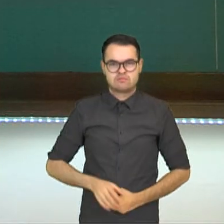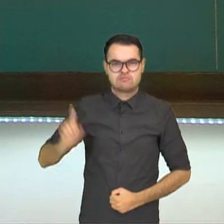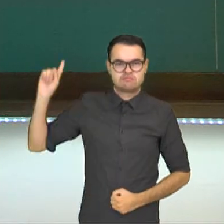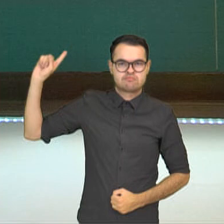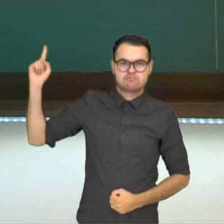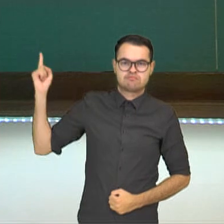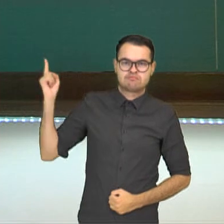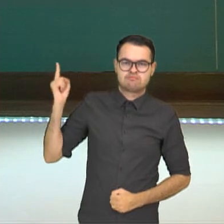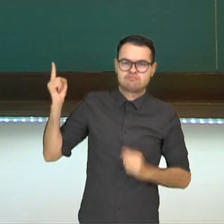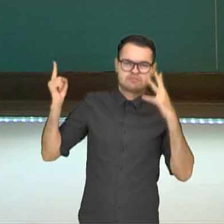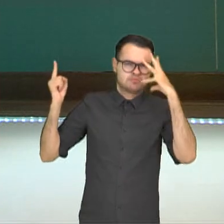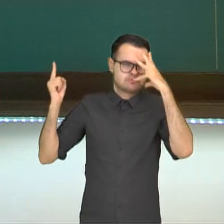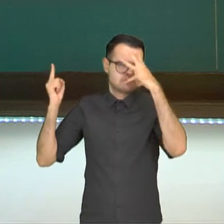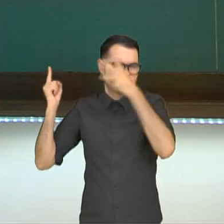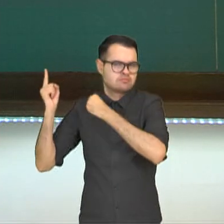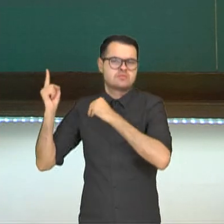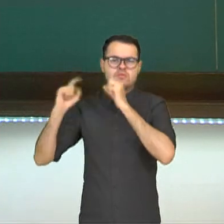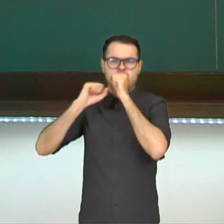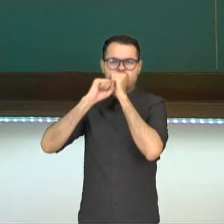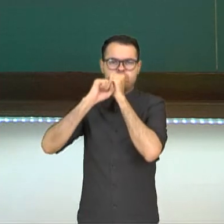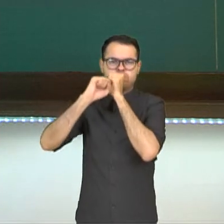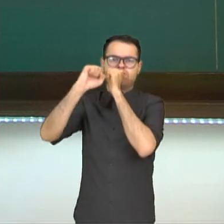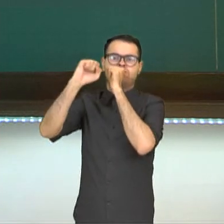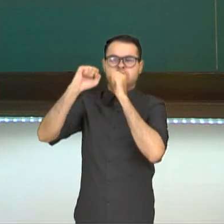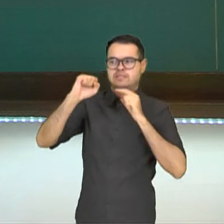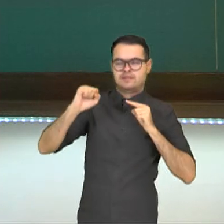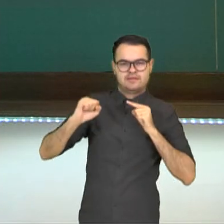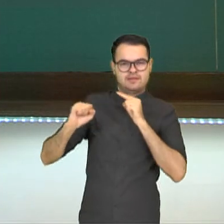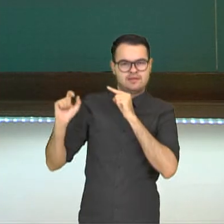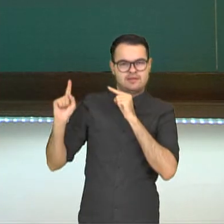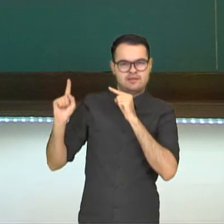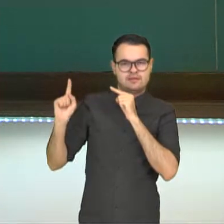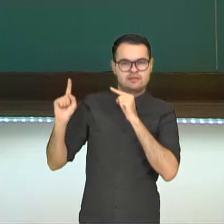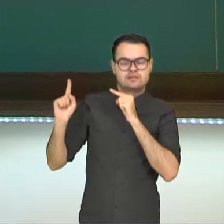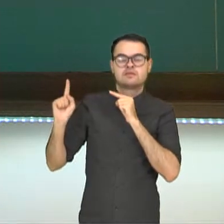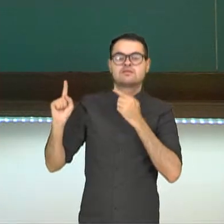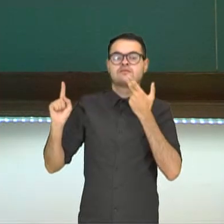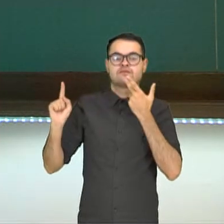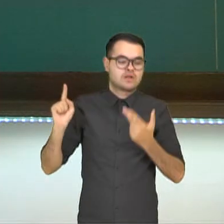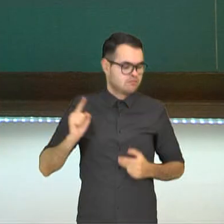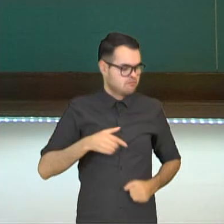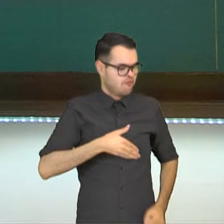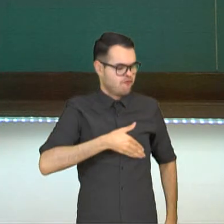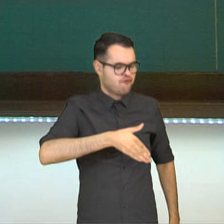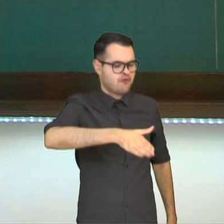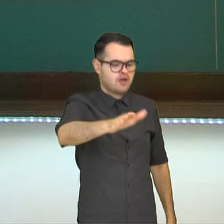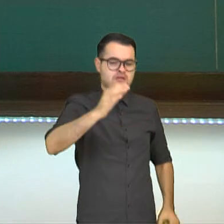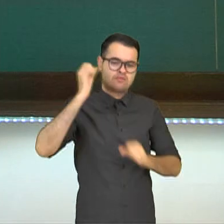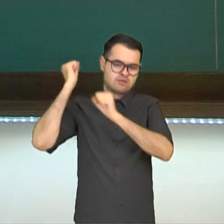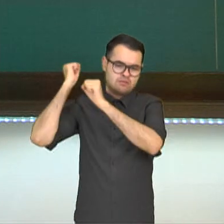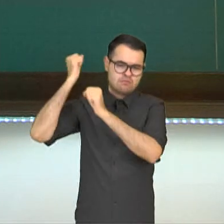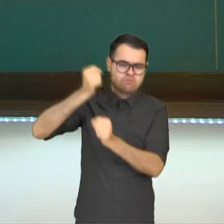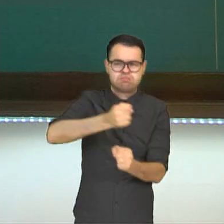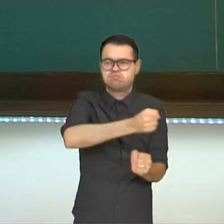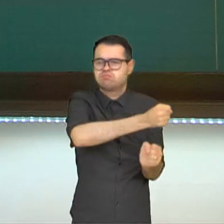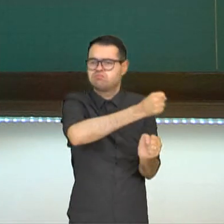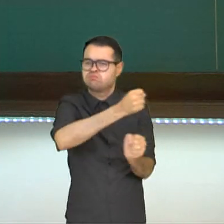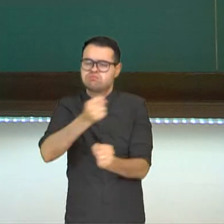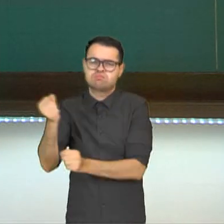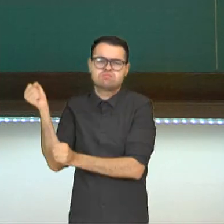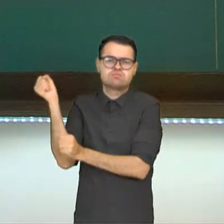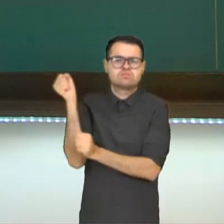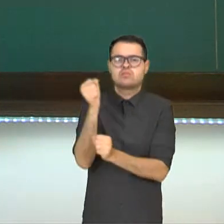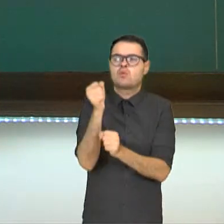anjo bonito e tocador de trombeta disse para o eu lírico: vai carregar bandeira. Nesse caso,